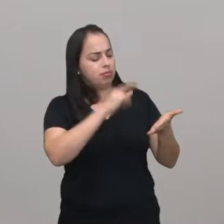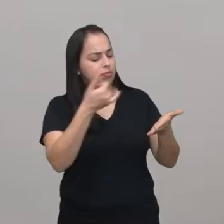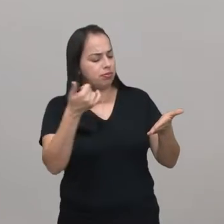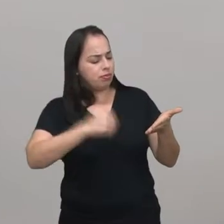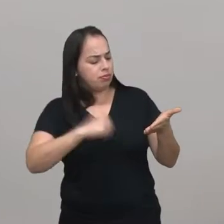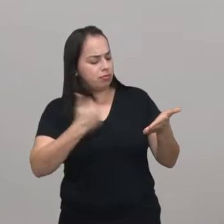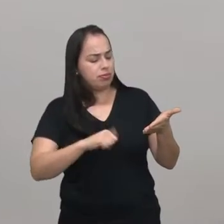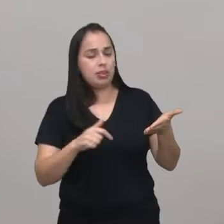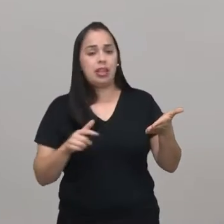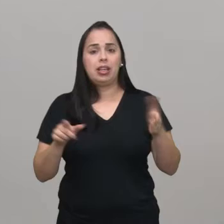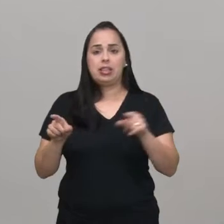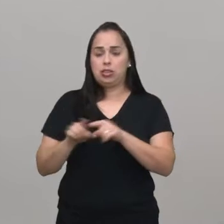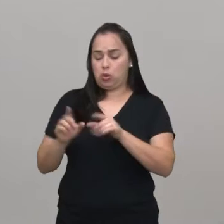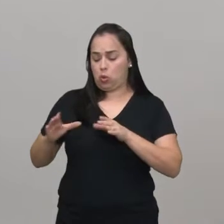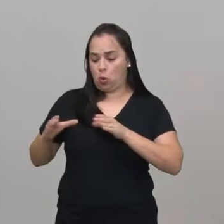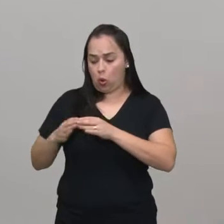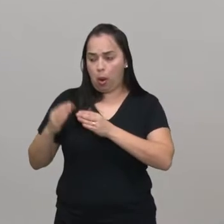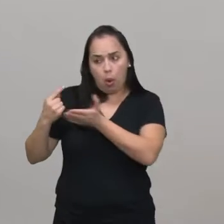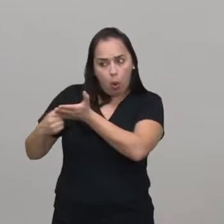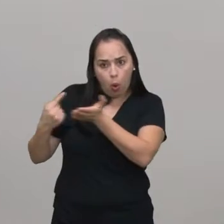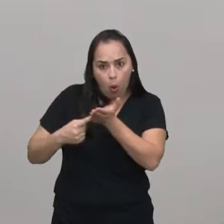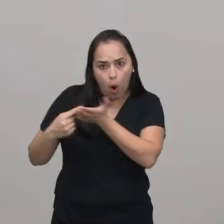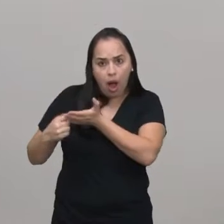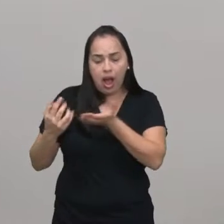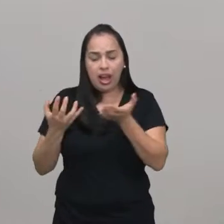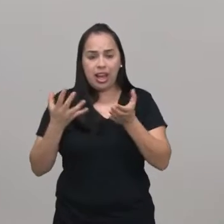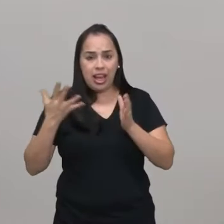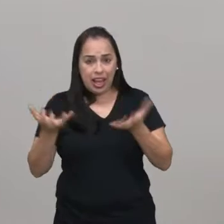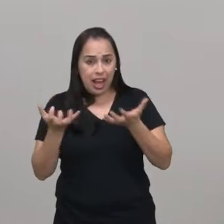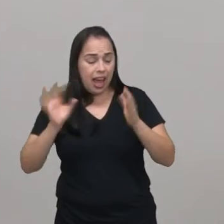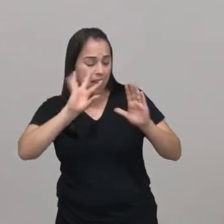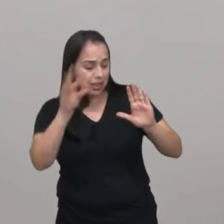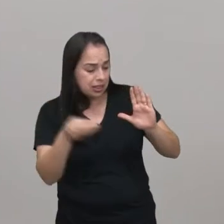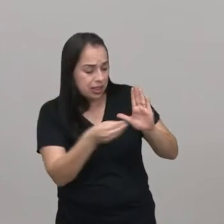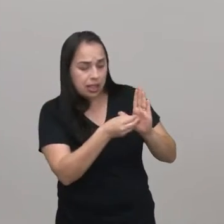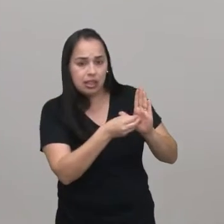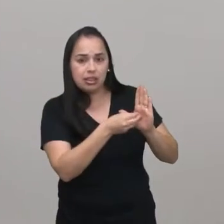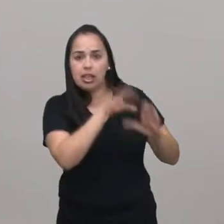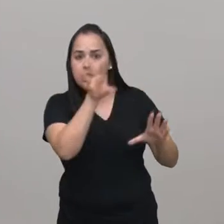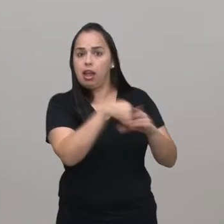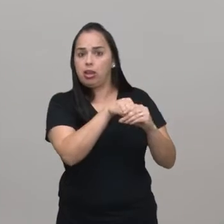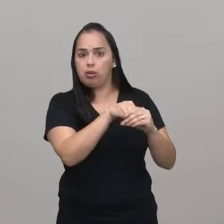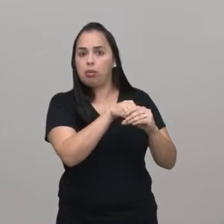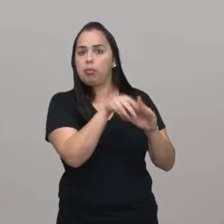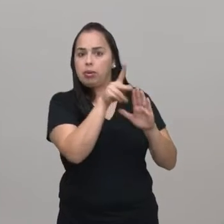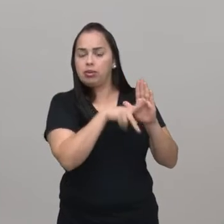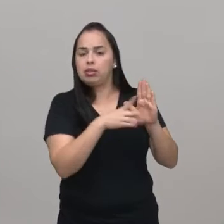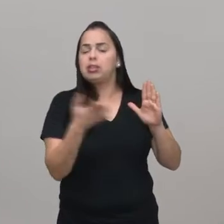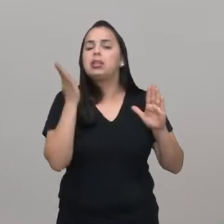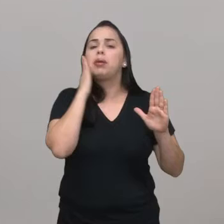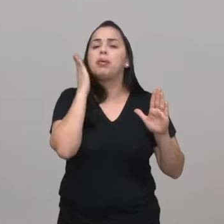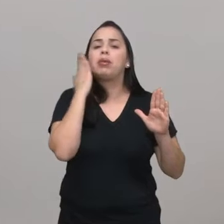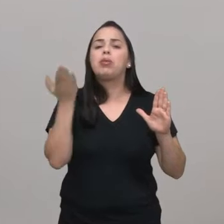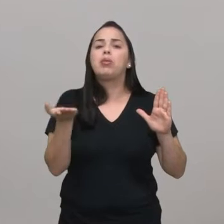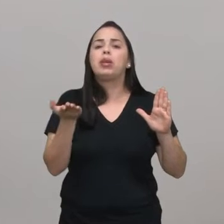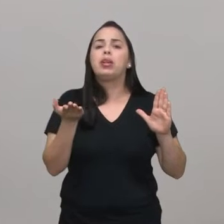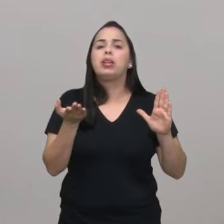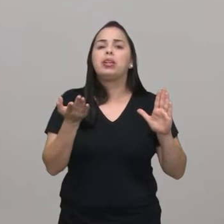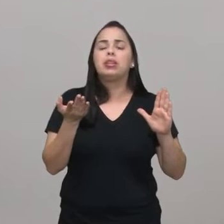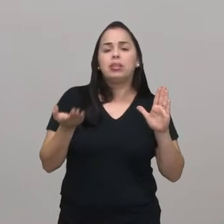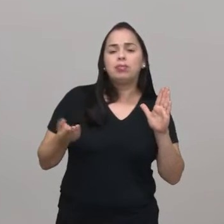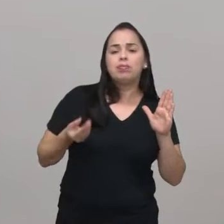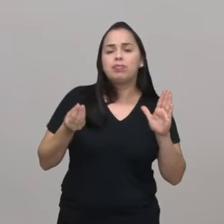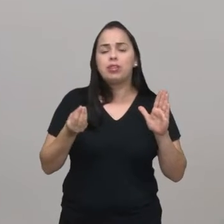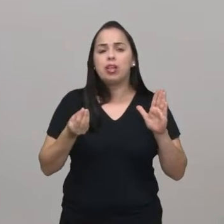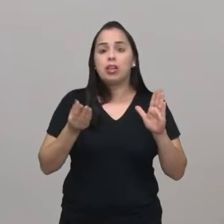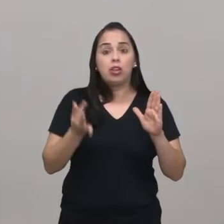se essa comissão também com a comissão quer fazer emendas é dentro do do projeto né para saber porque o